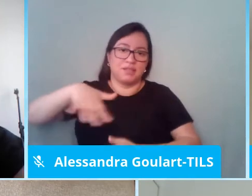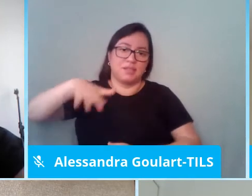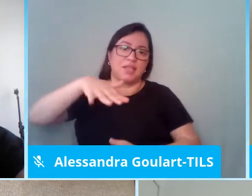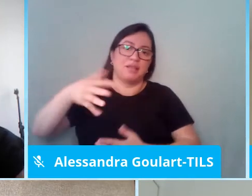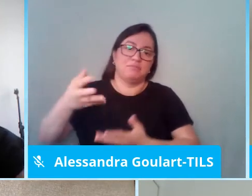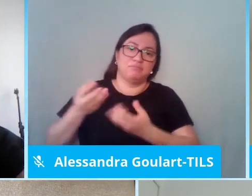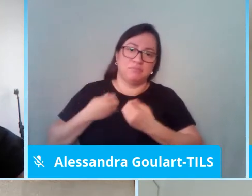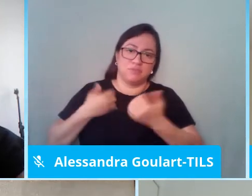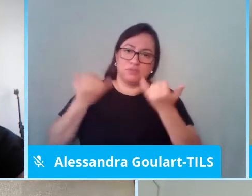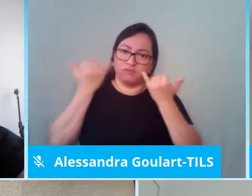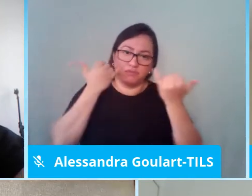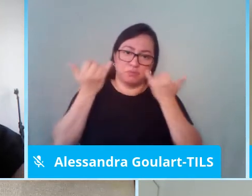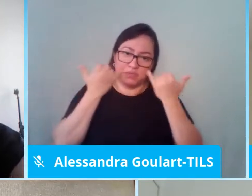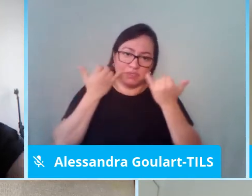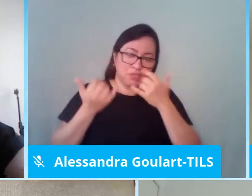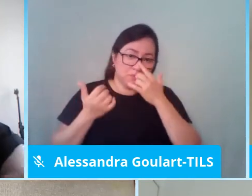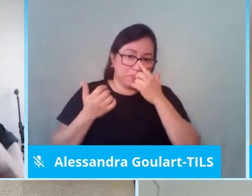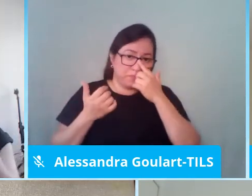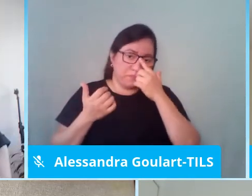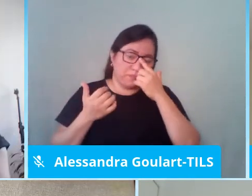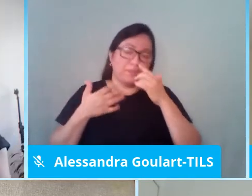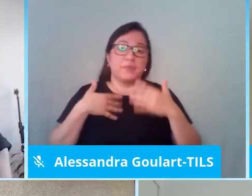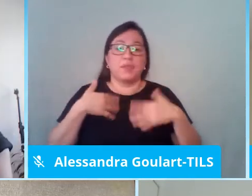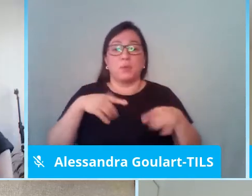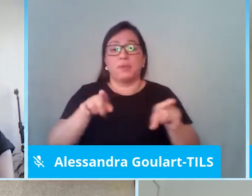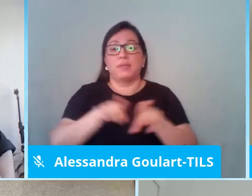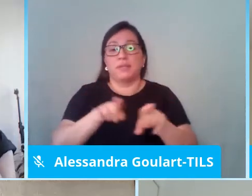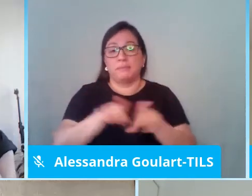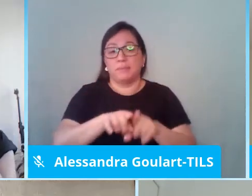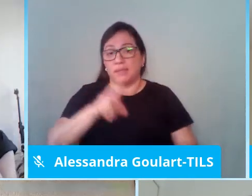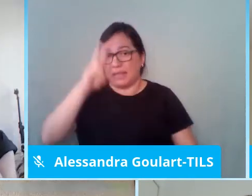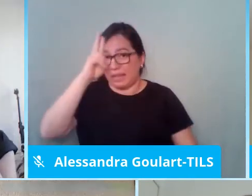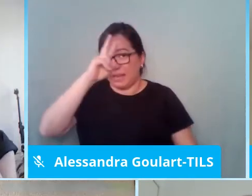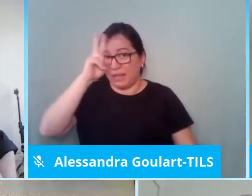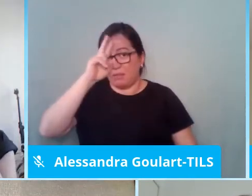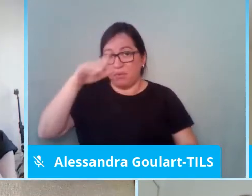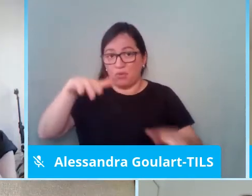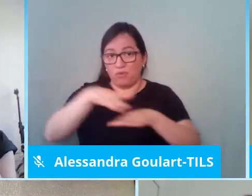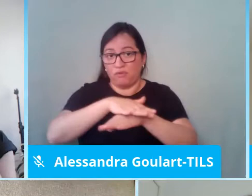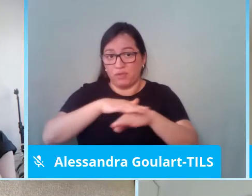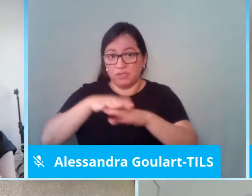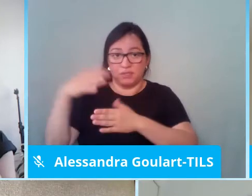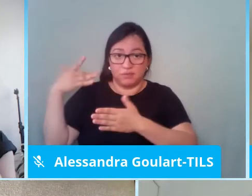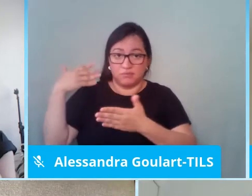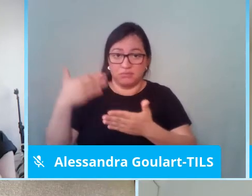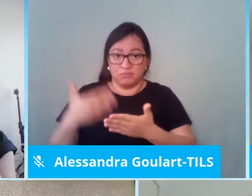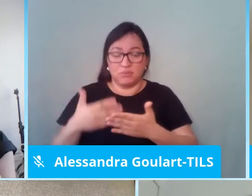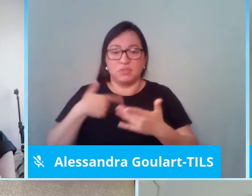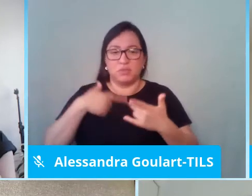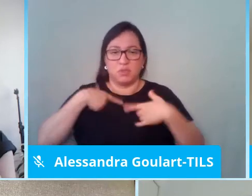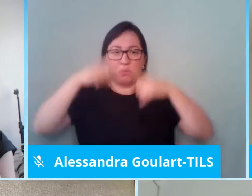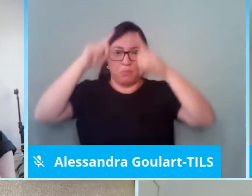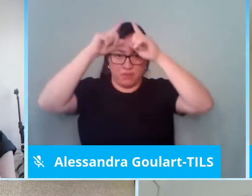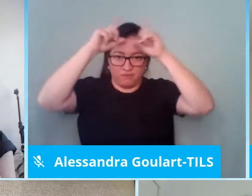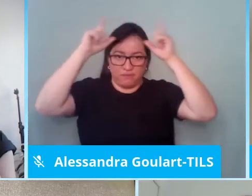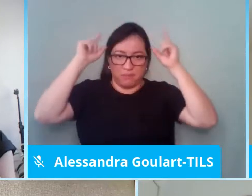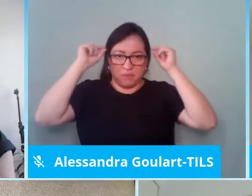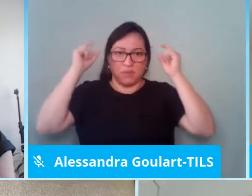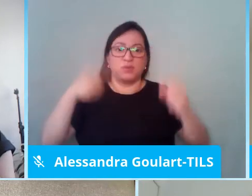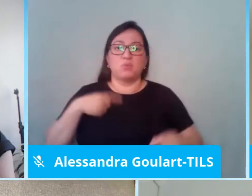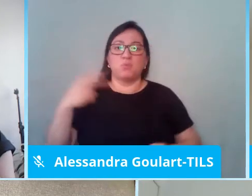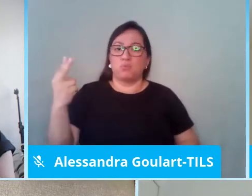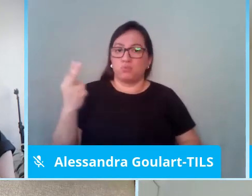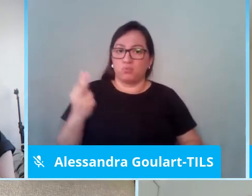olhar diferente. Eu me lembro também que eu conversei na época com uma enfermeira e ela me comentou assim, eu tenho um casal de mulheres aqui na